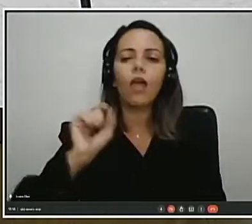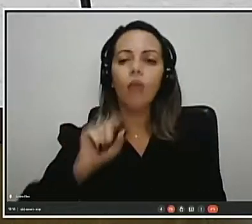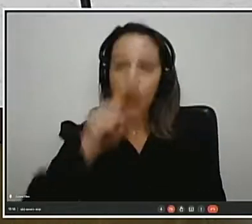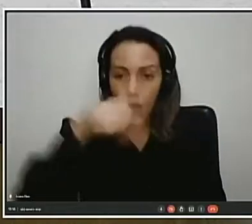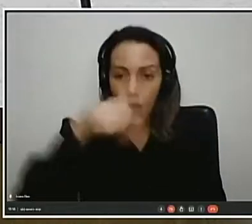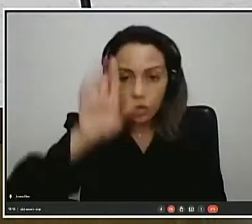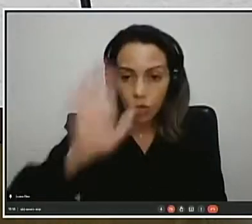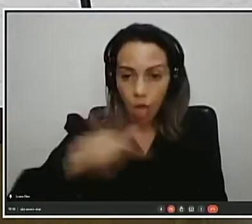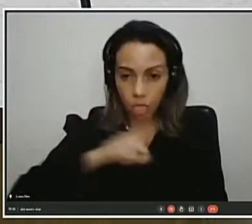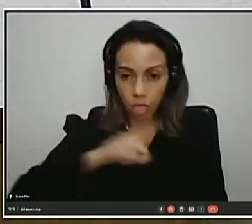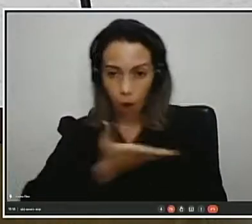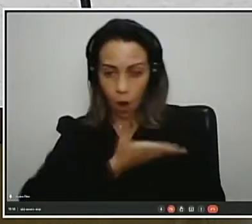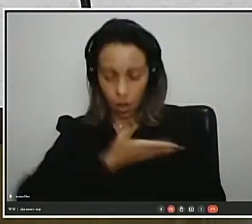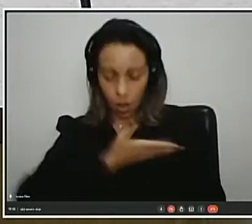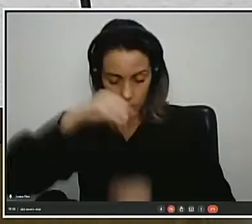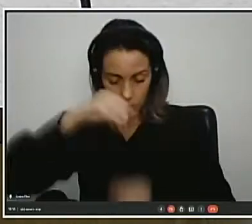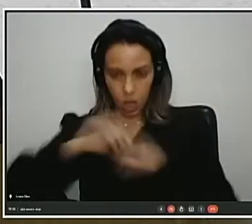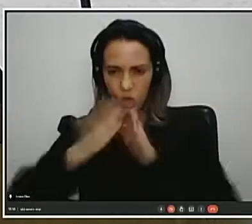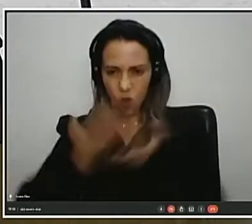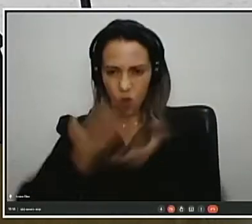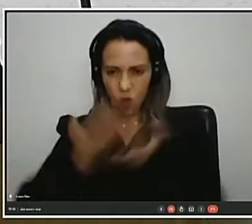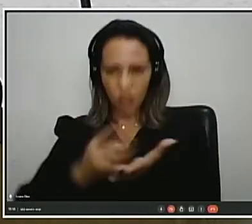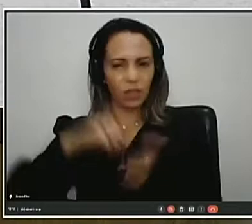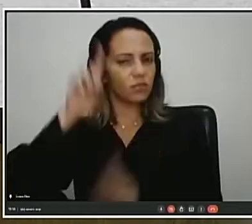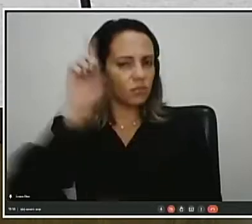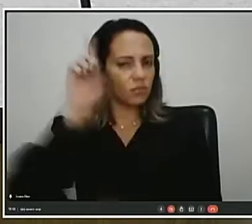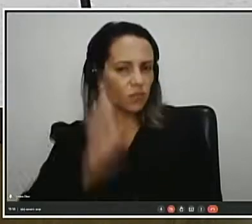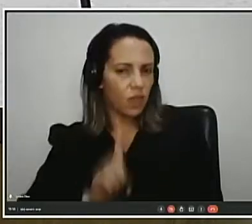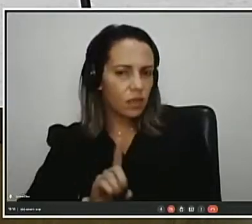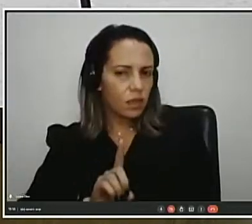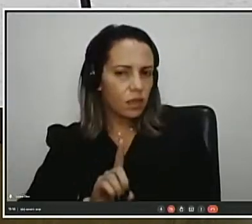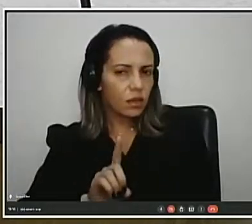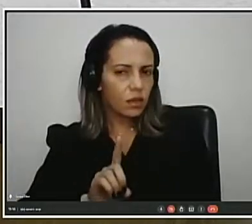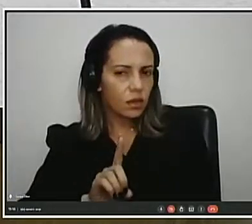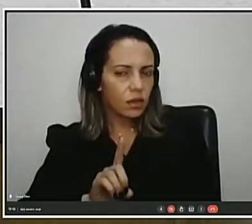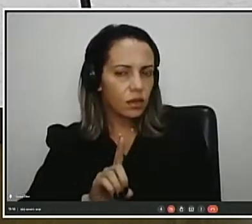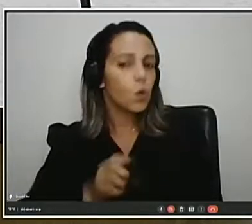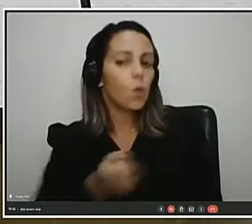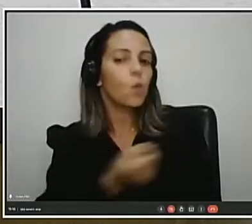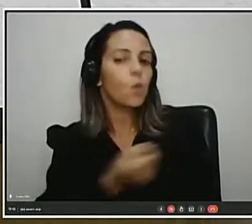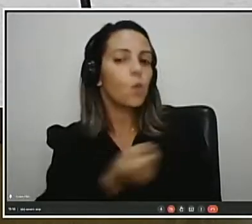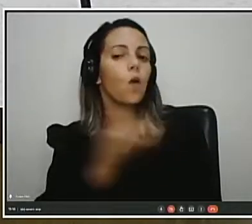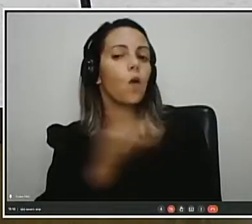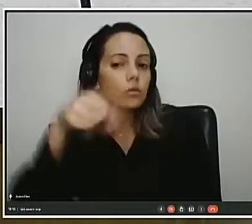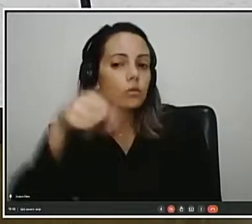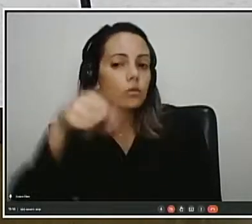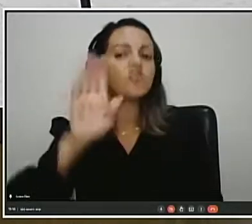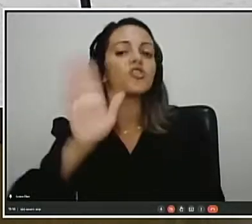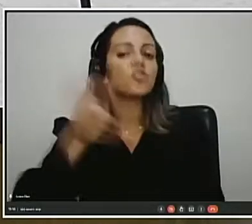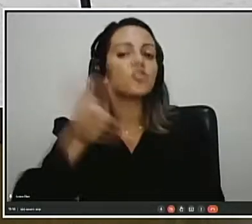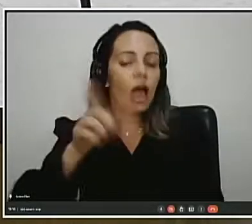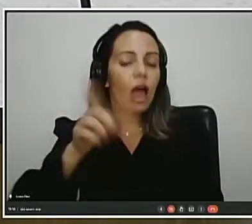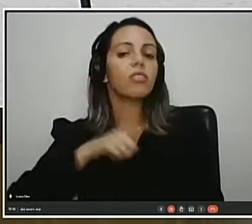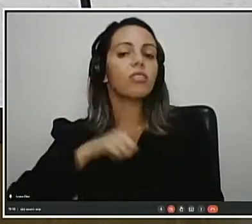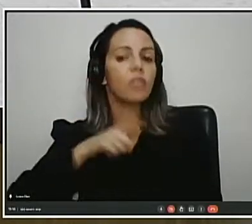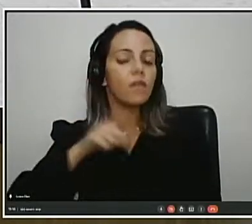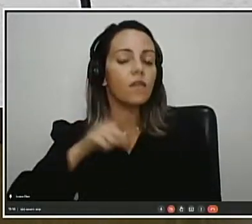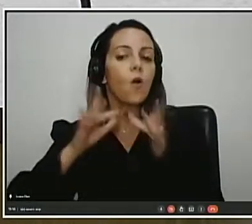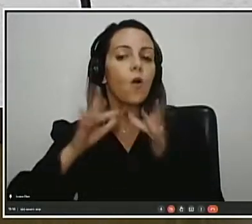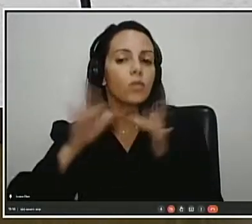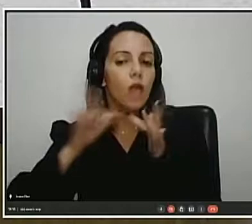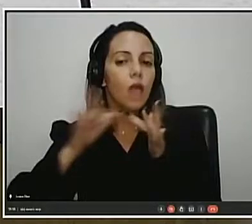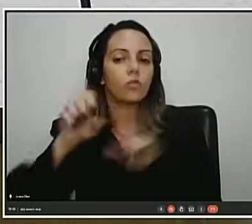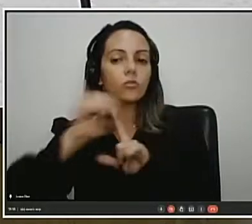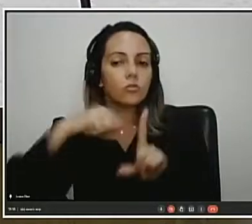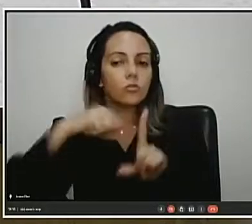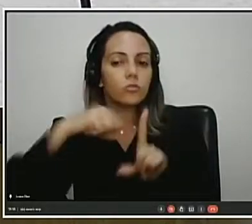escola com alguma deficiência? Quantos de nós nos espaços socioocupacionais,